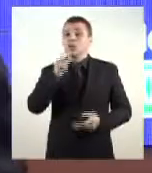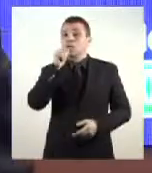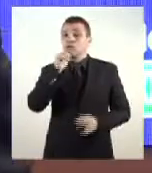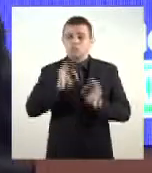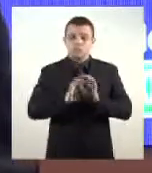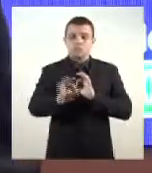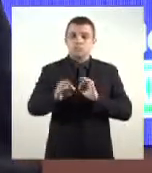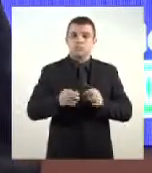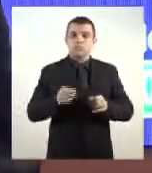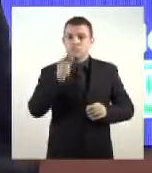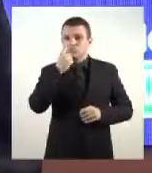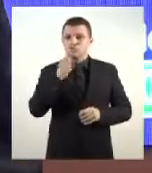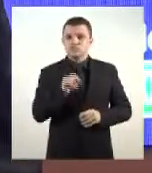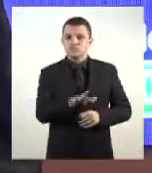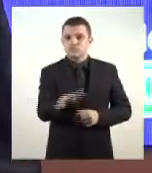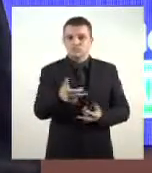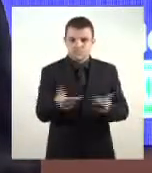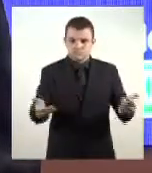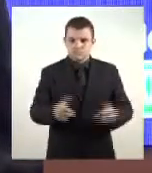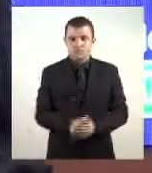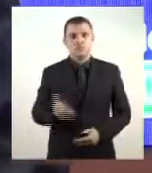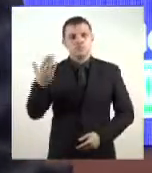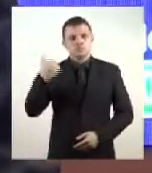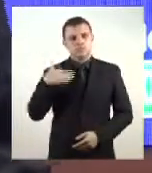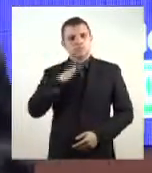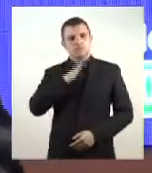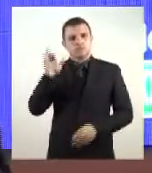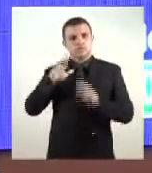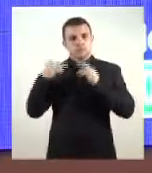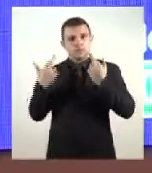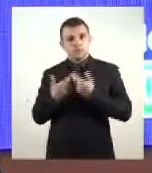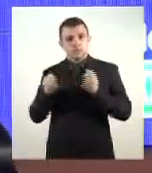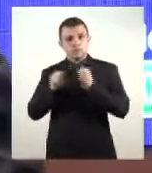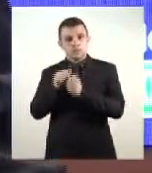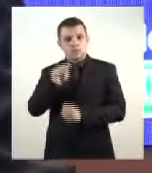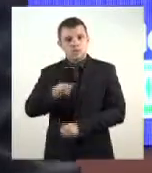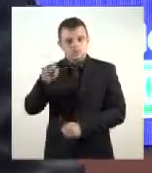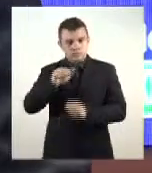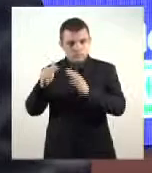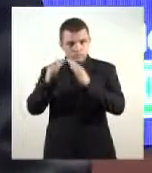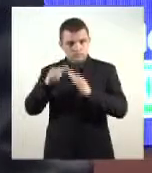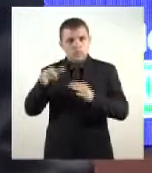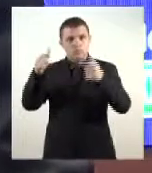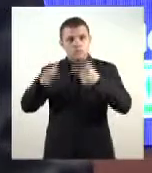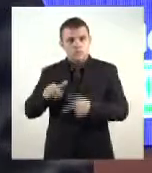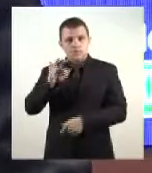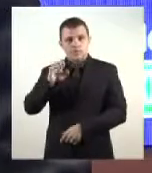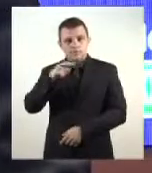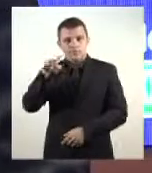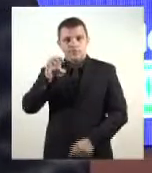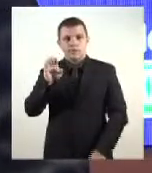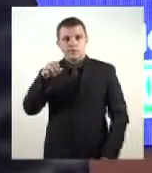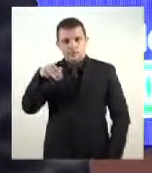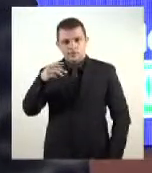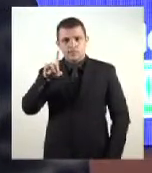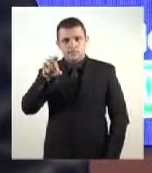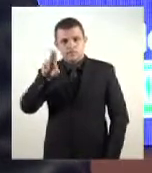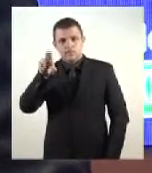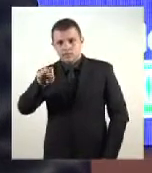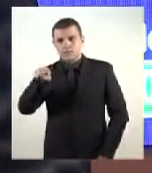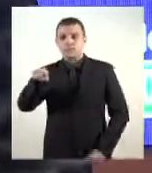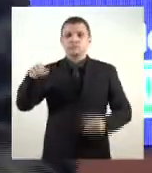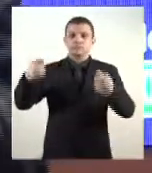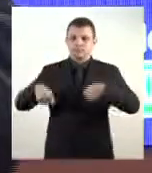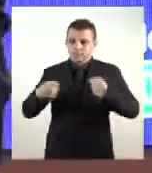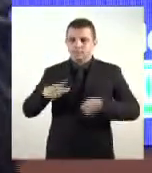reunião lá na Associação de Moradores da Fé em Deus. E é preciso que eles tenham realmente muito apelo